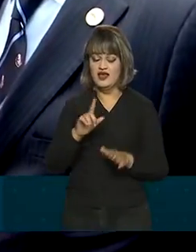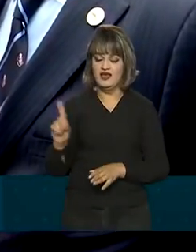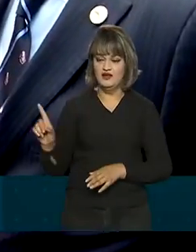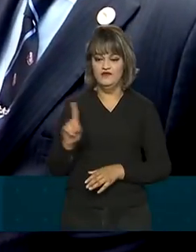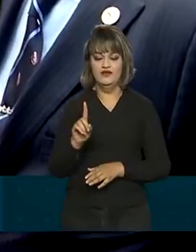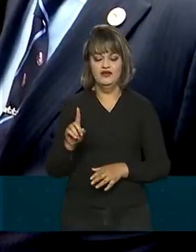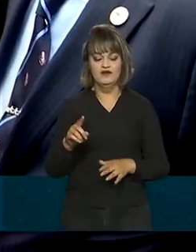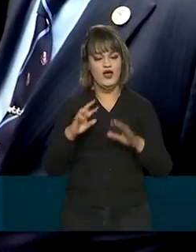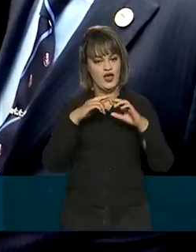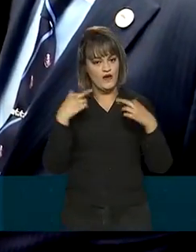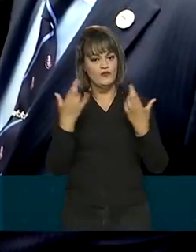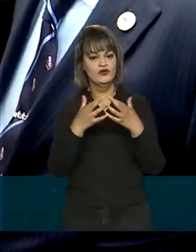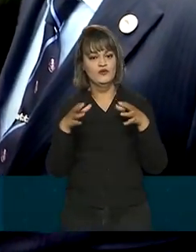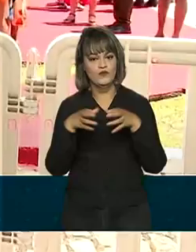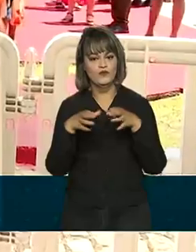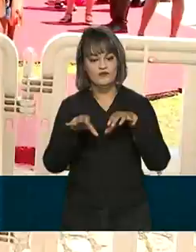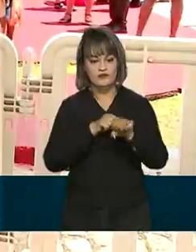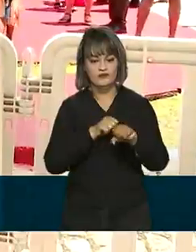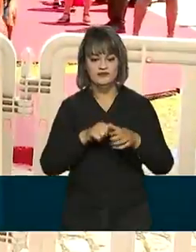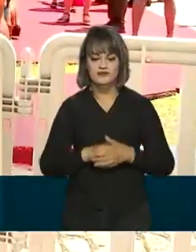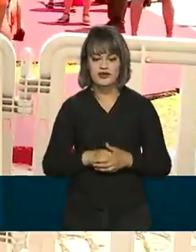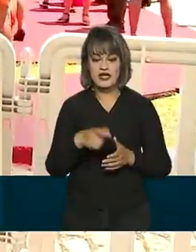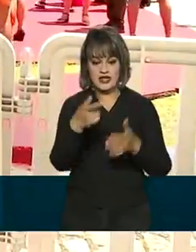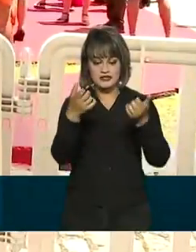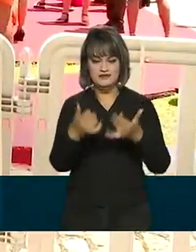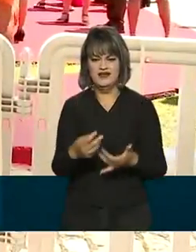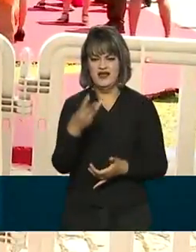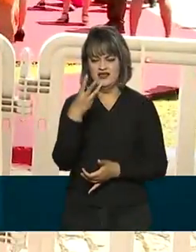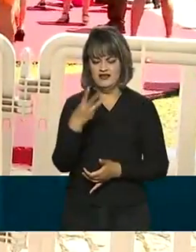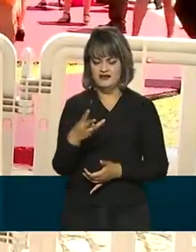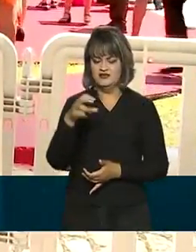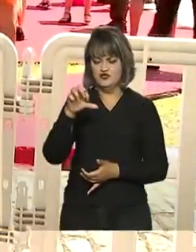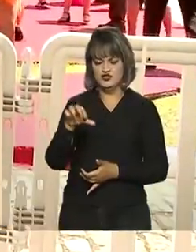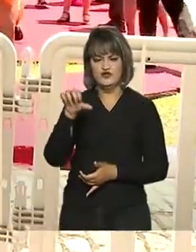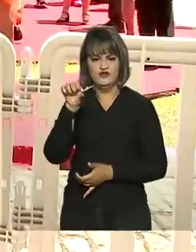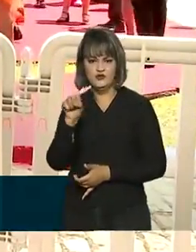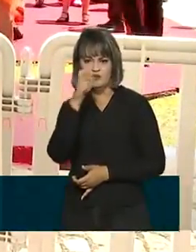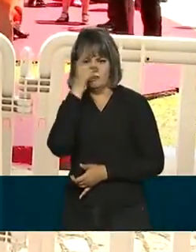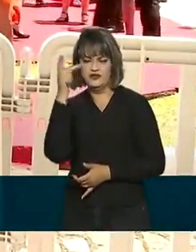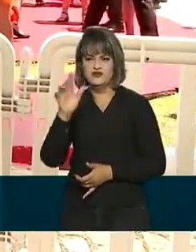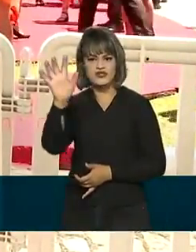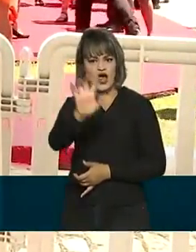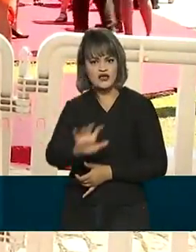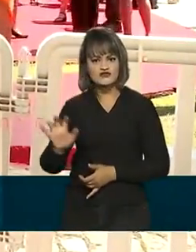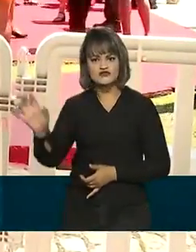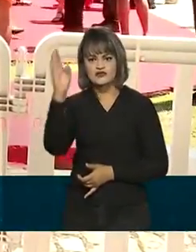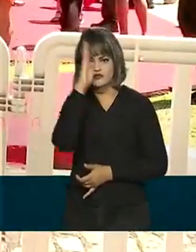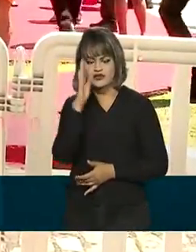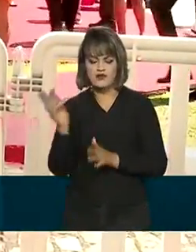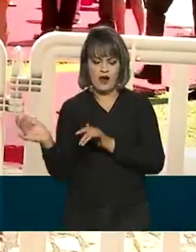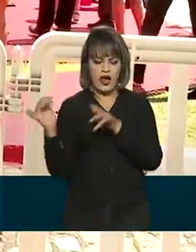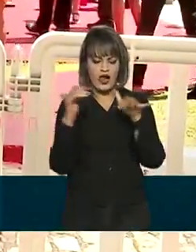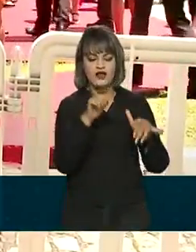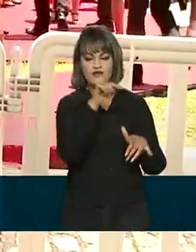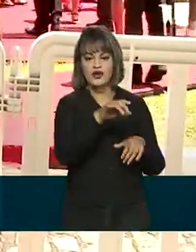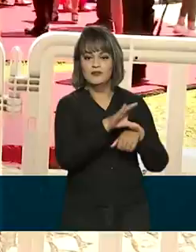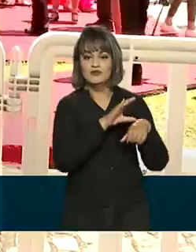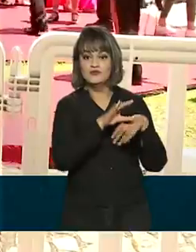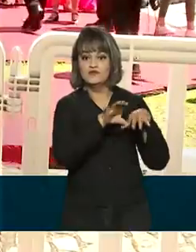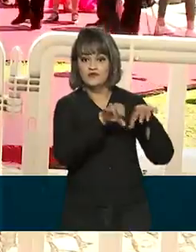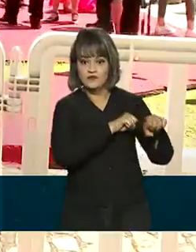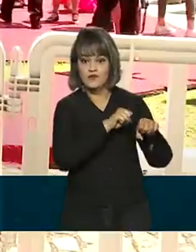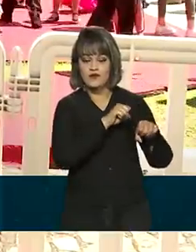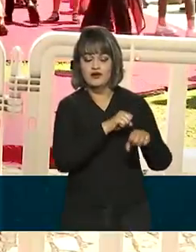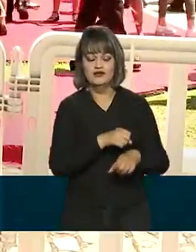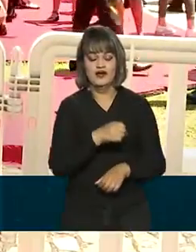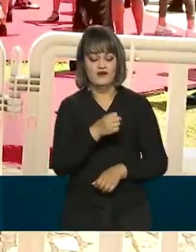presidente se reuniu com os formandos. 398 militares de todas as regiões do país se formaram no curso e foram promovidos